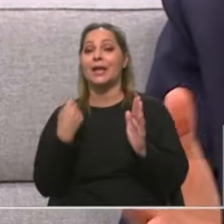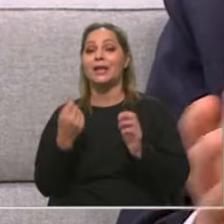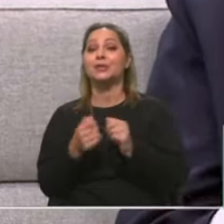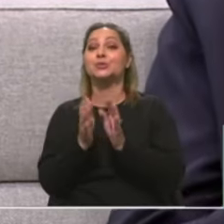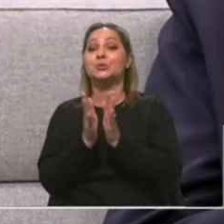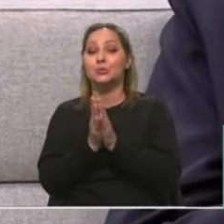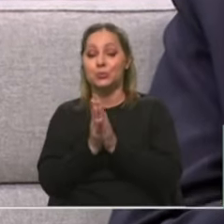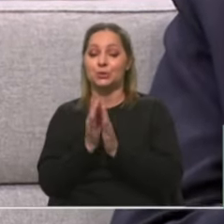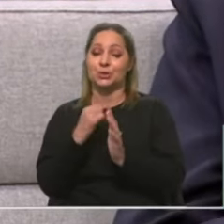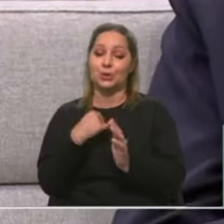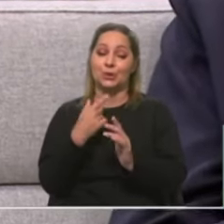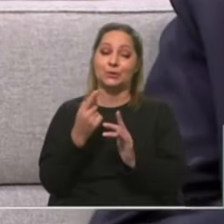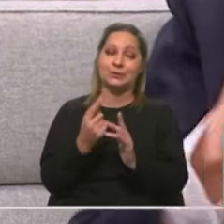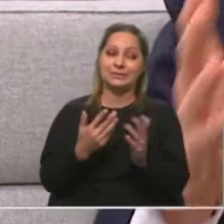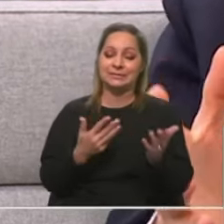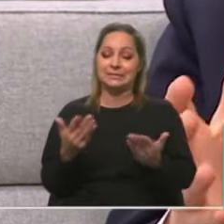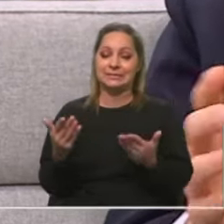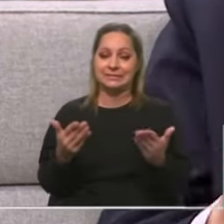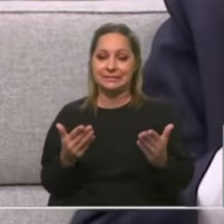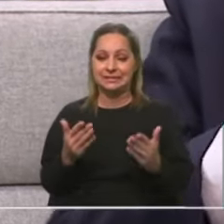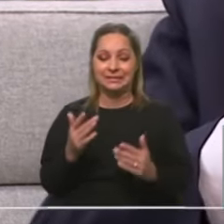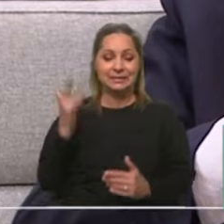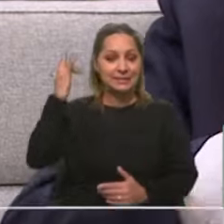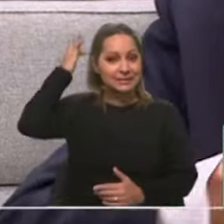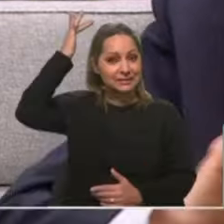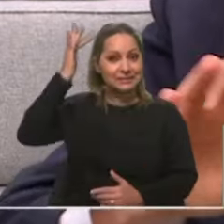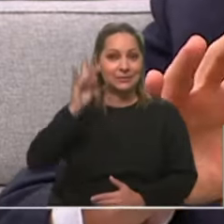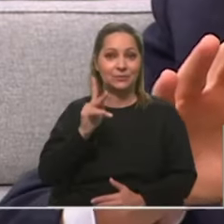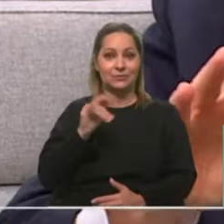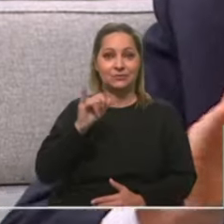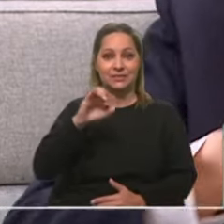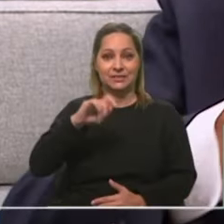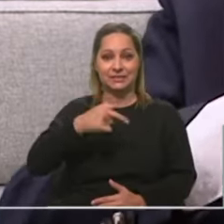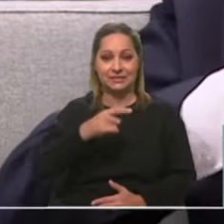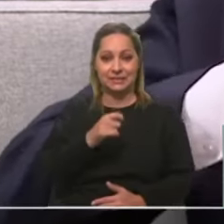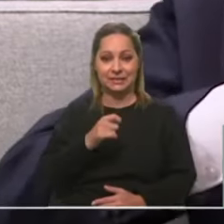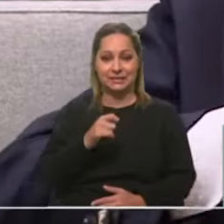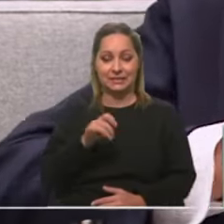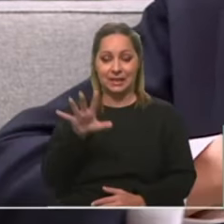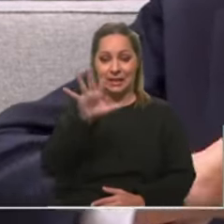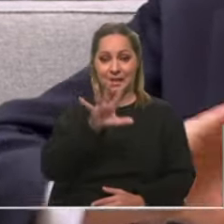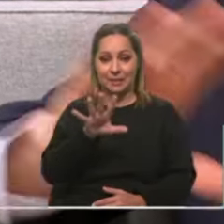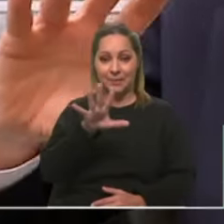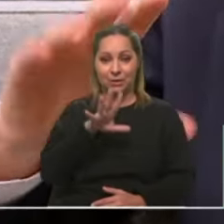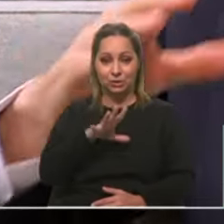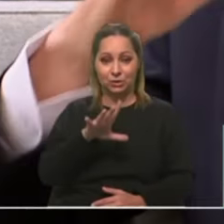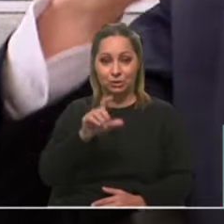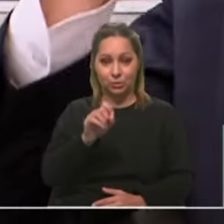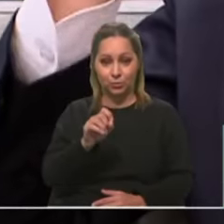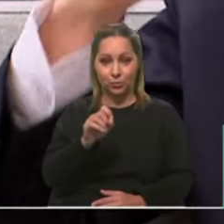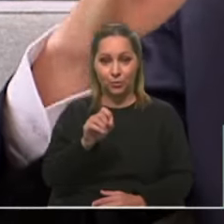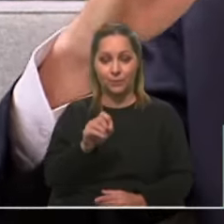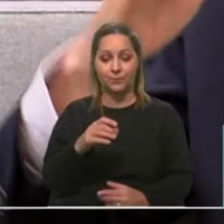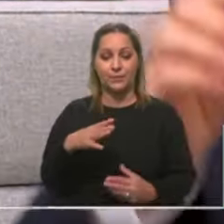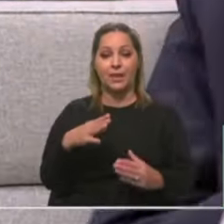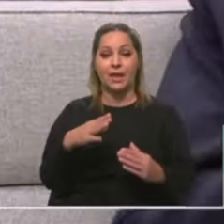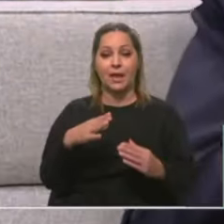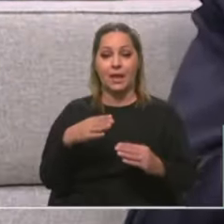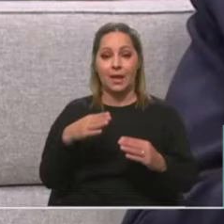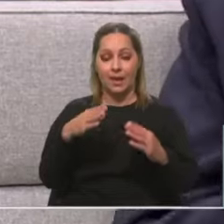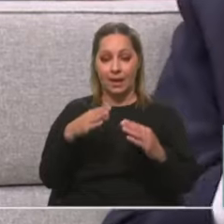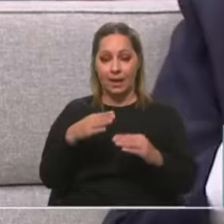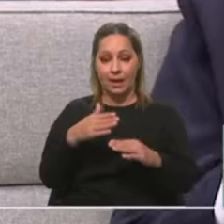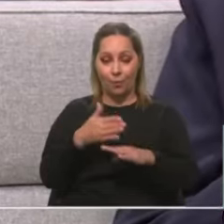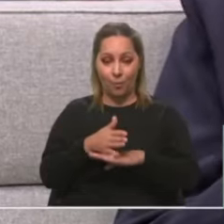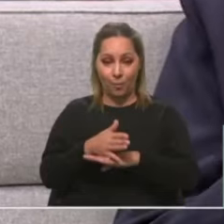E nós... Trabalhamos, portanto, São Vicente, aliás, a imagem de Lisboa é, no fundo, o barco com os dois corvos e